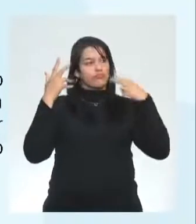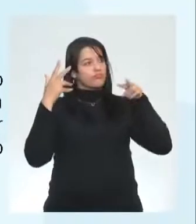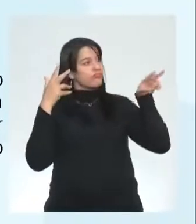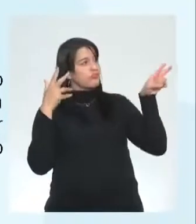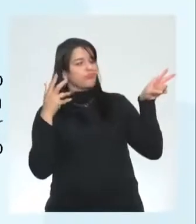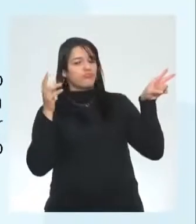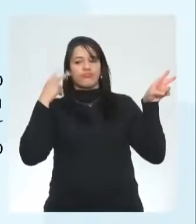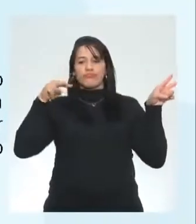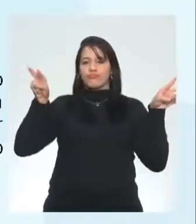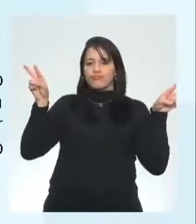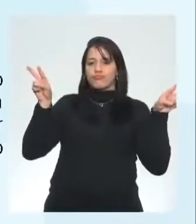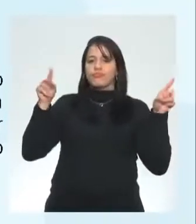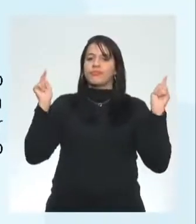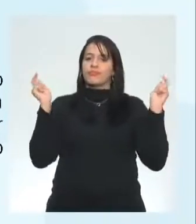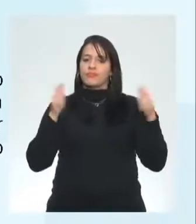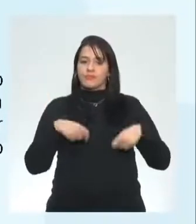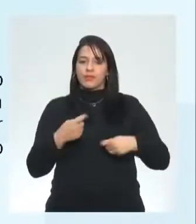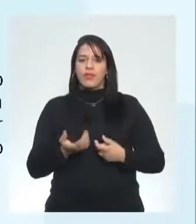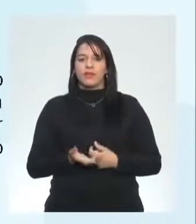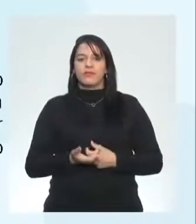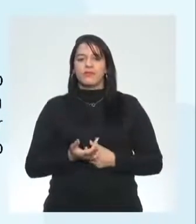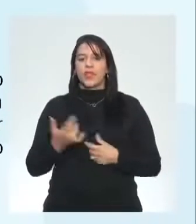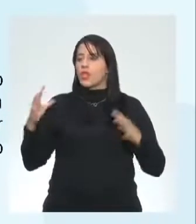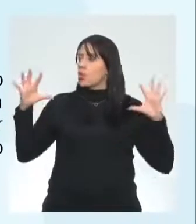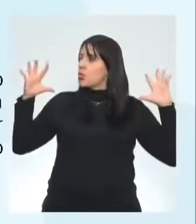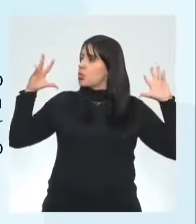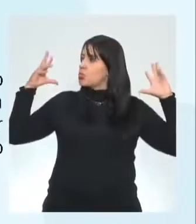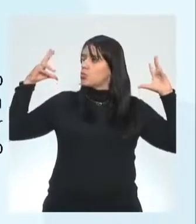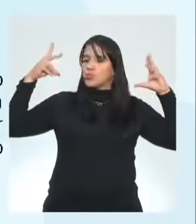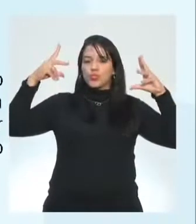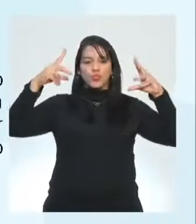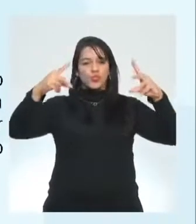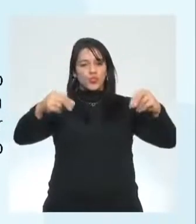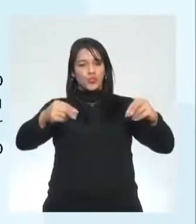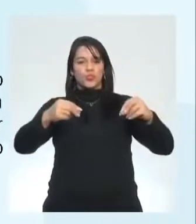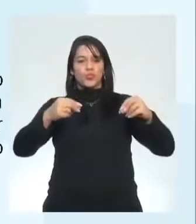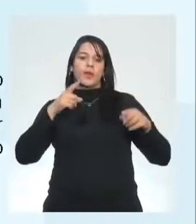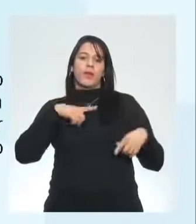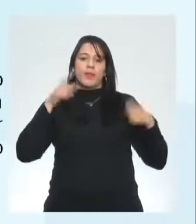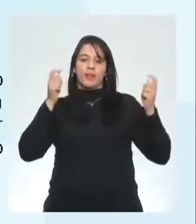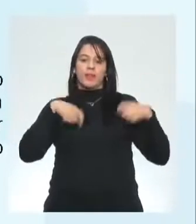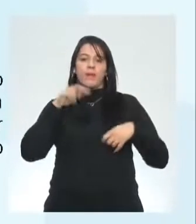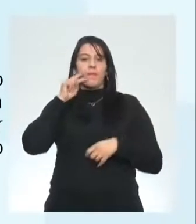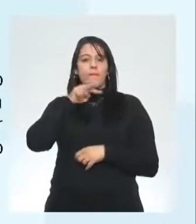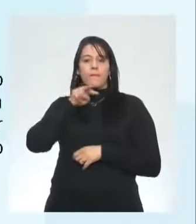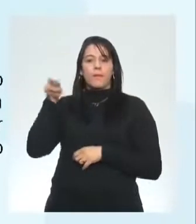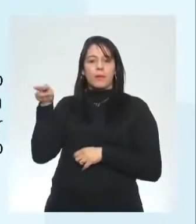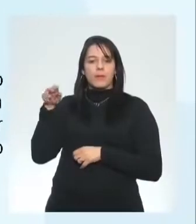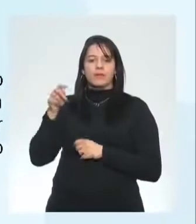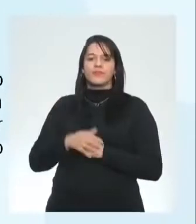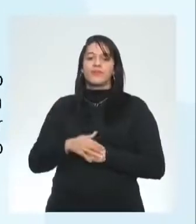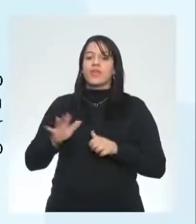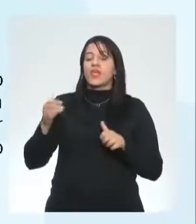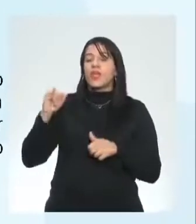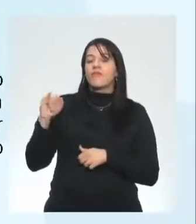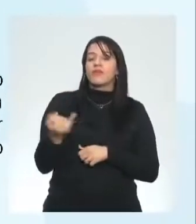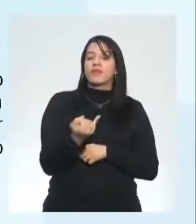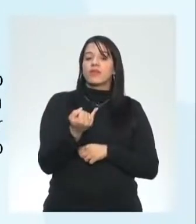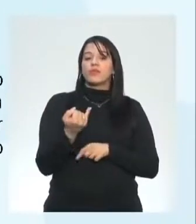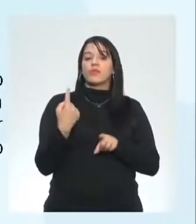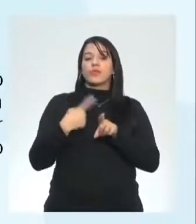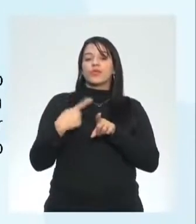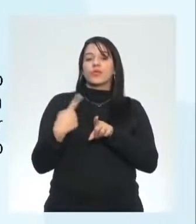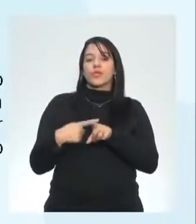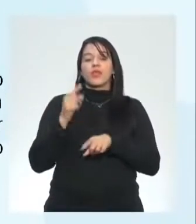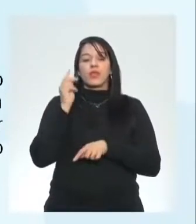de visão. Então, você vai conseguir observar todo o meio à sua volta, o que, nesse caso, lhe dá uma vantagem, porque ele consegue